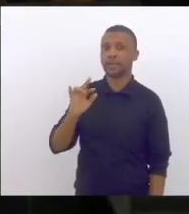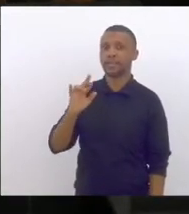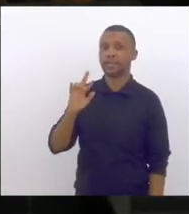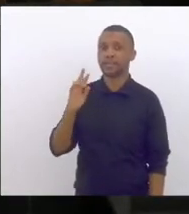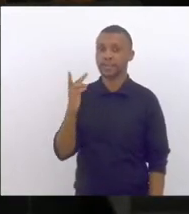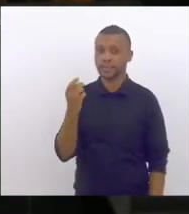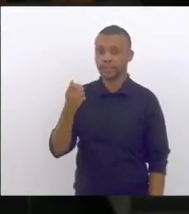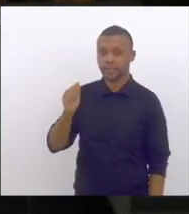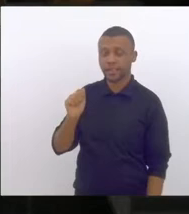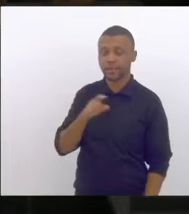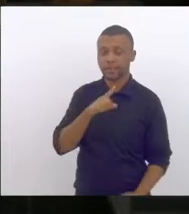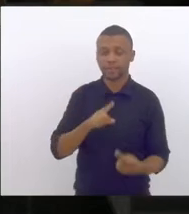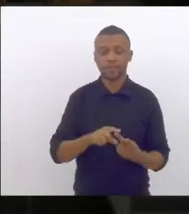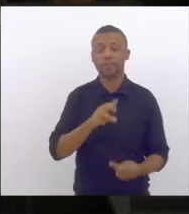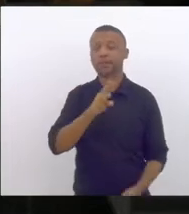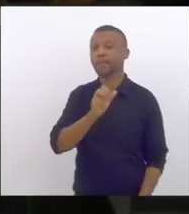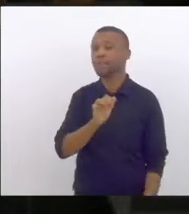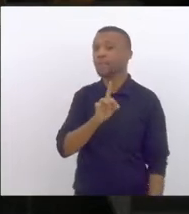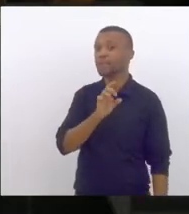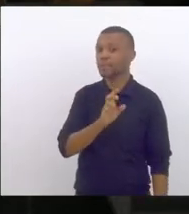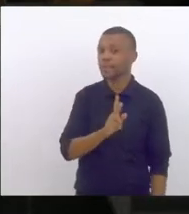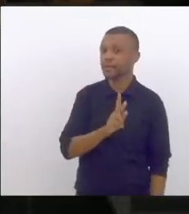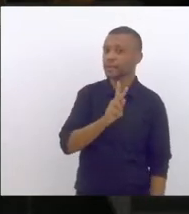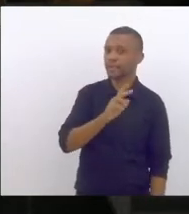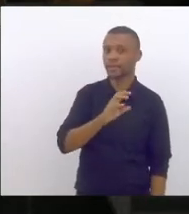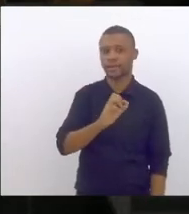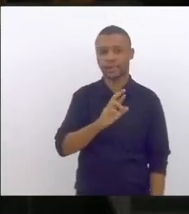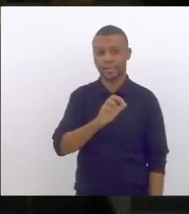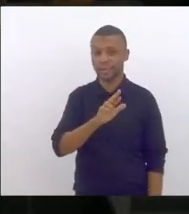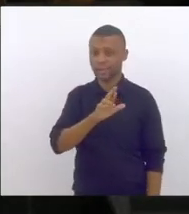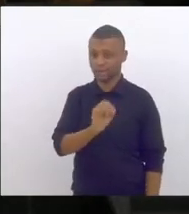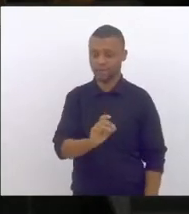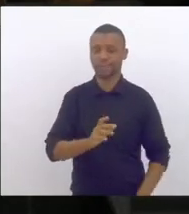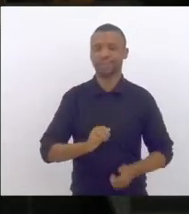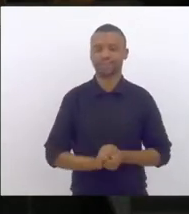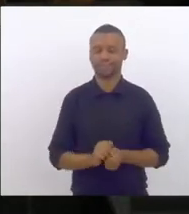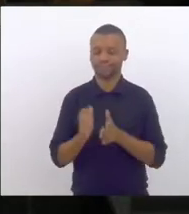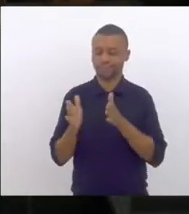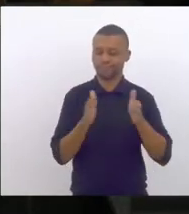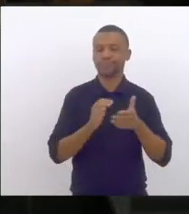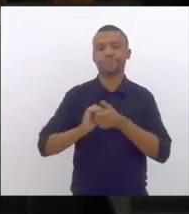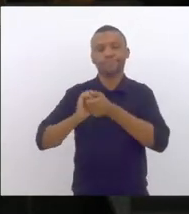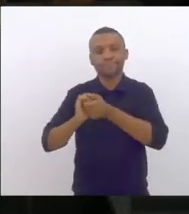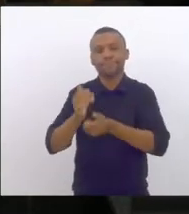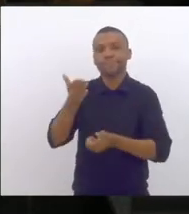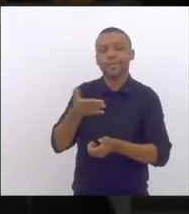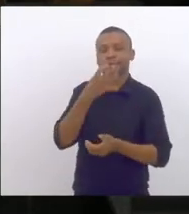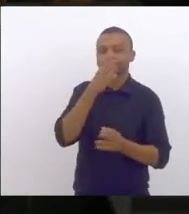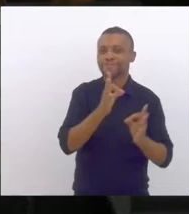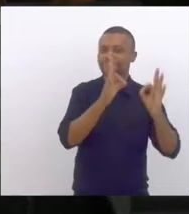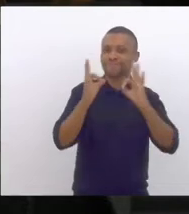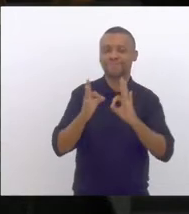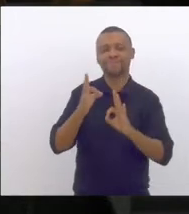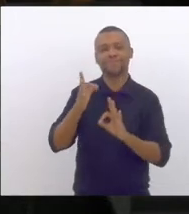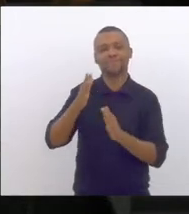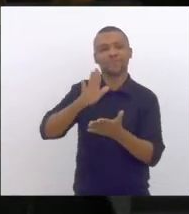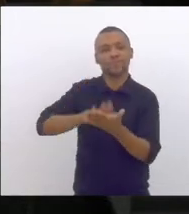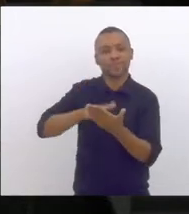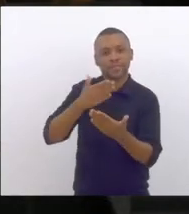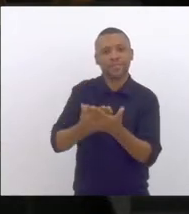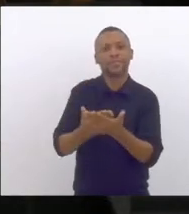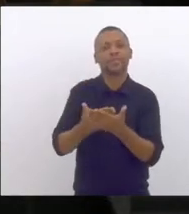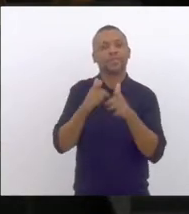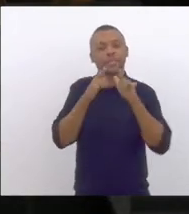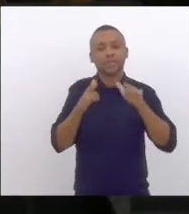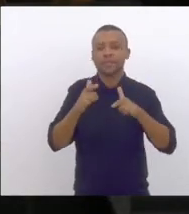Carneiro senhoras e senhores telespectadores senhor intérprete da